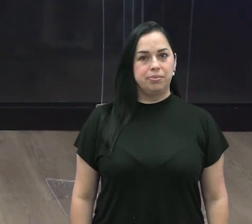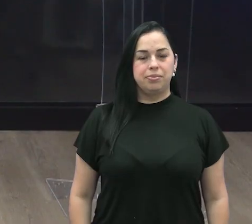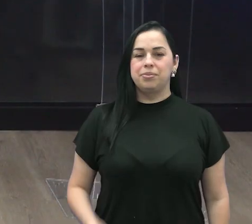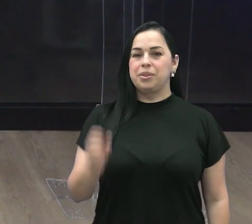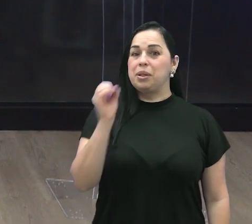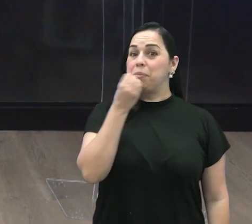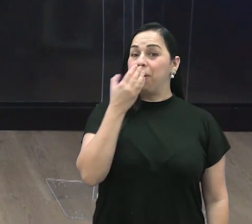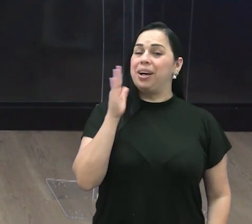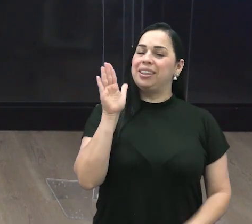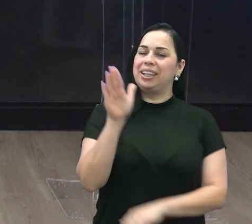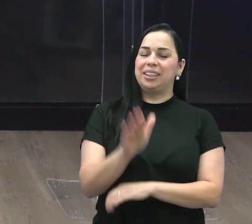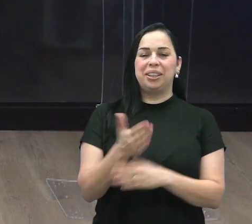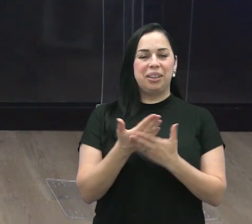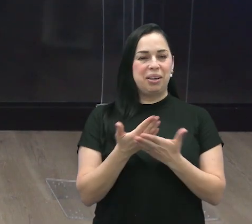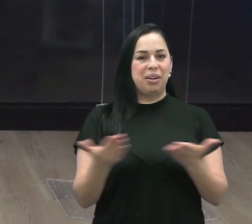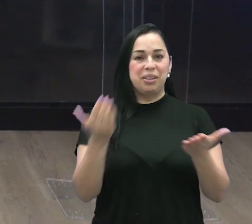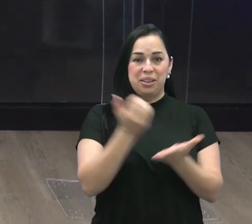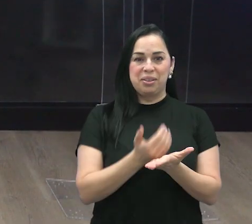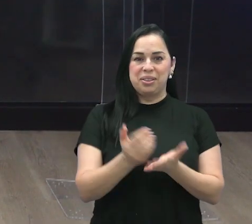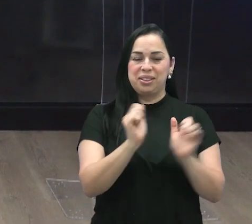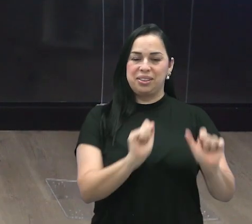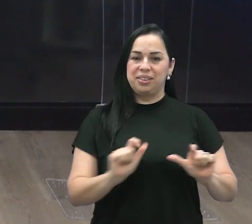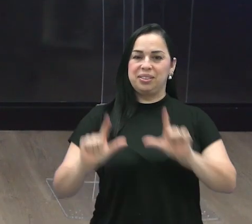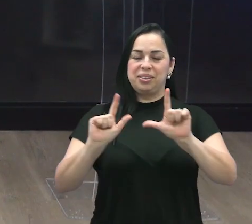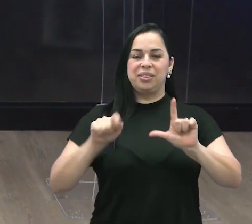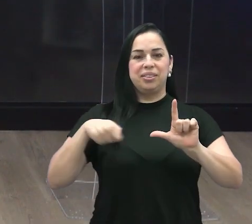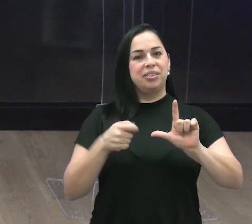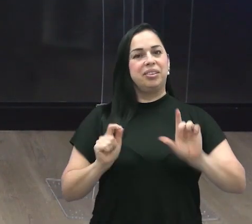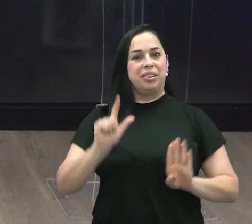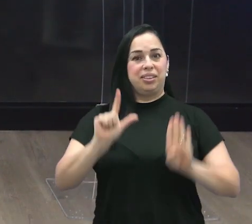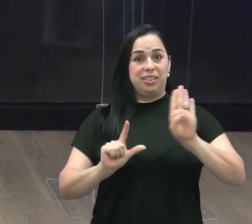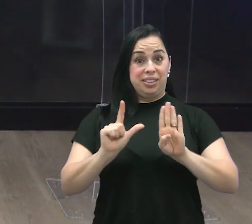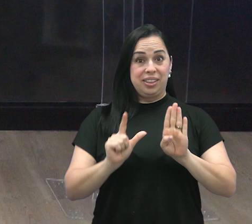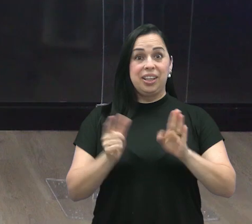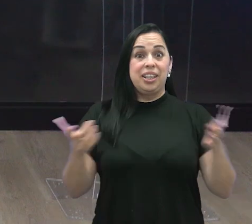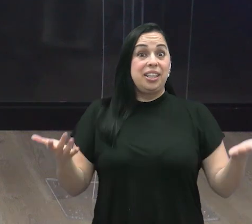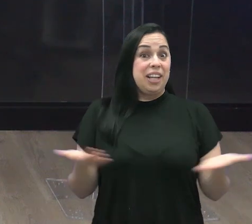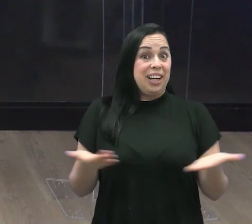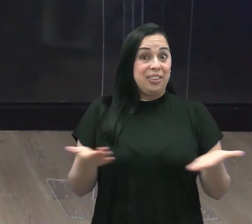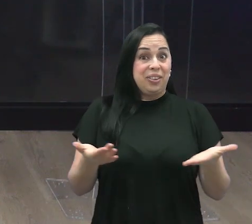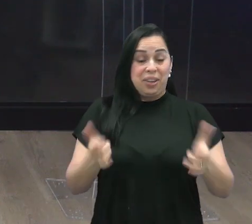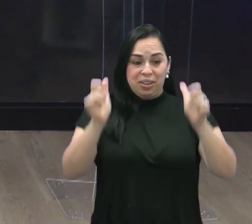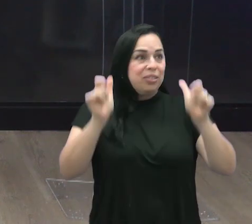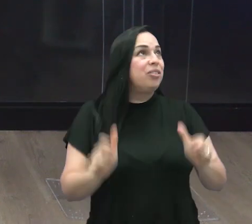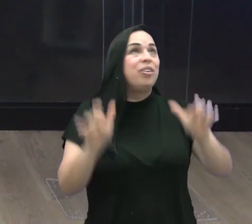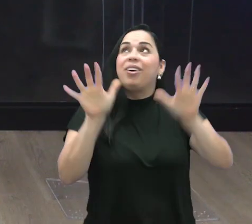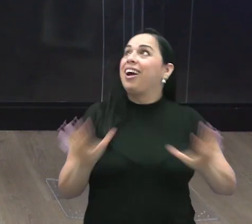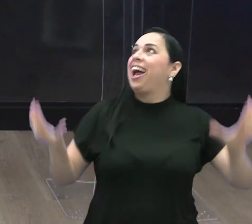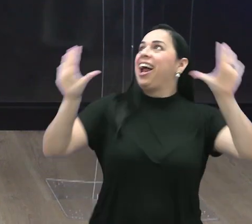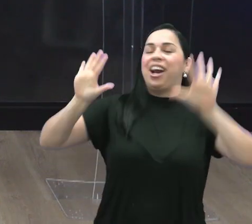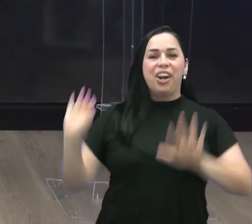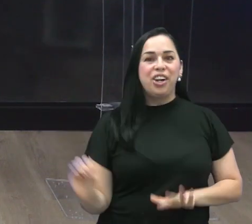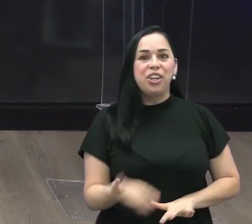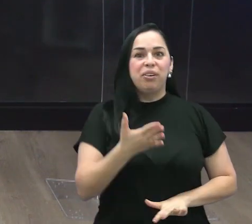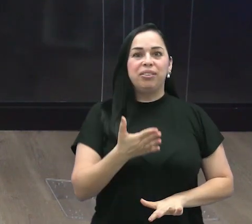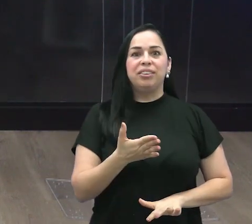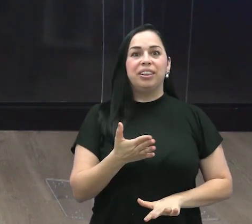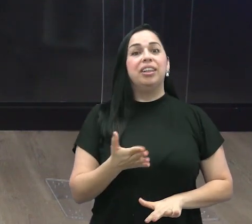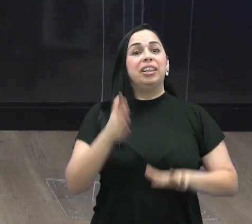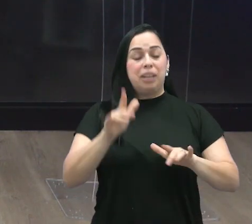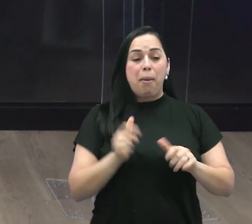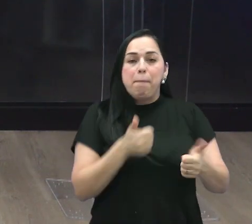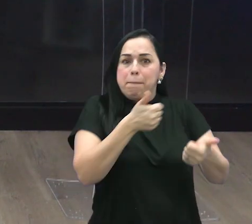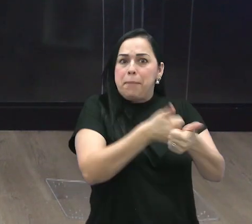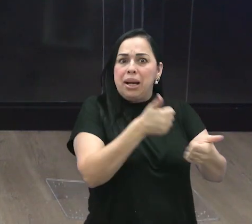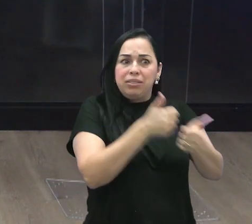Ótima tarde para você. Está no ar o Boletim Legislativo e a partir de agora com um cenário novo. Estamos dentro da redação